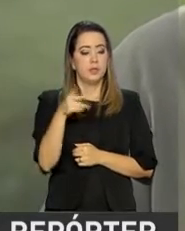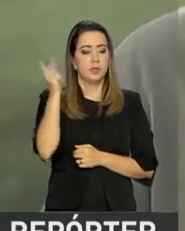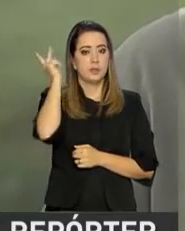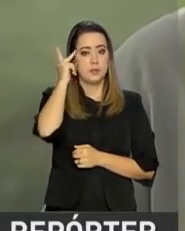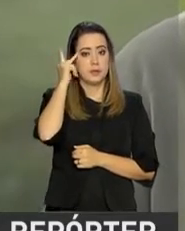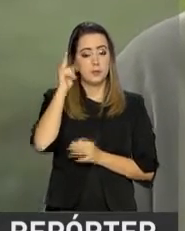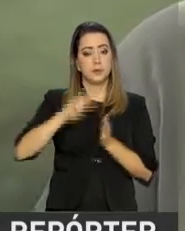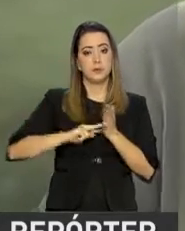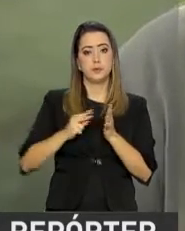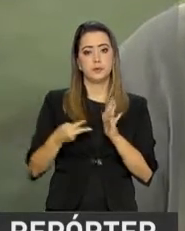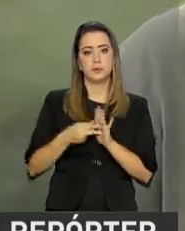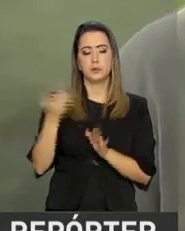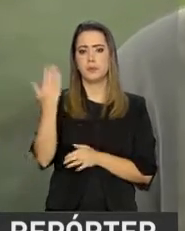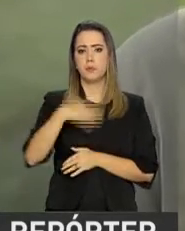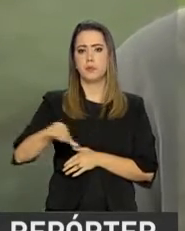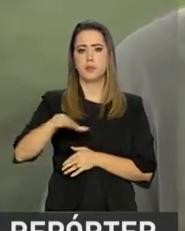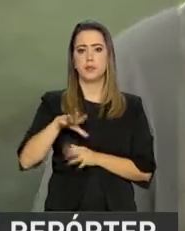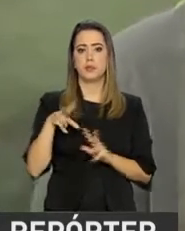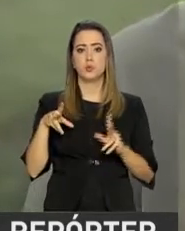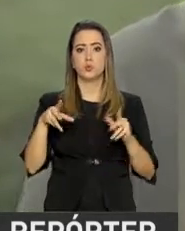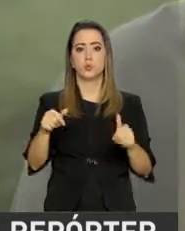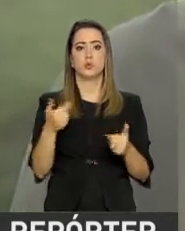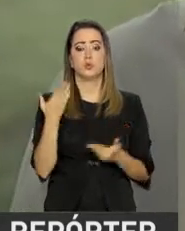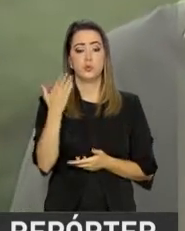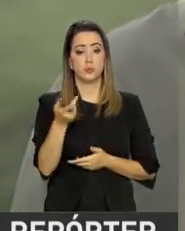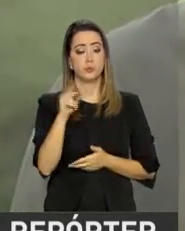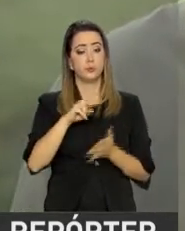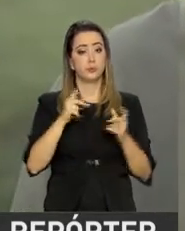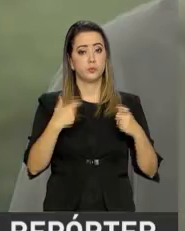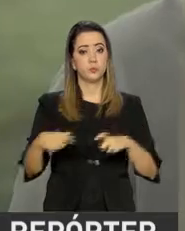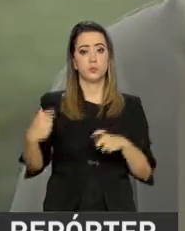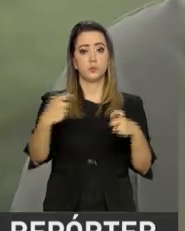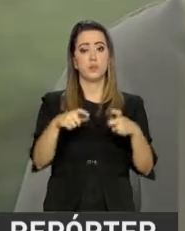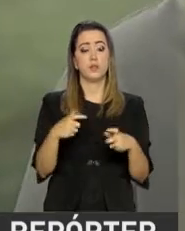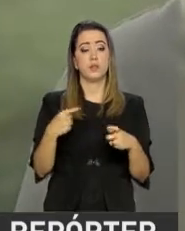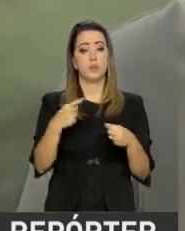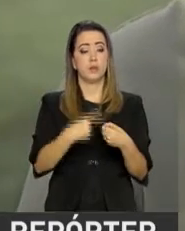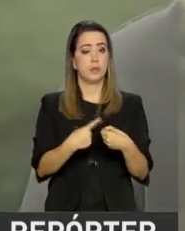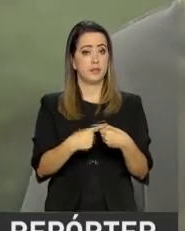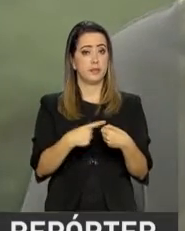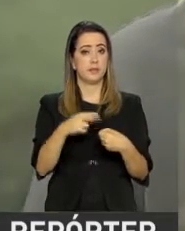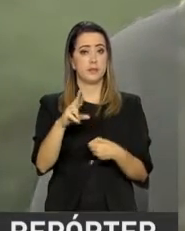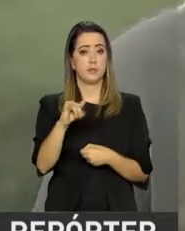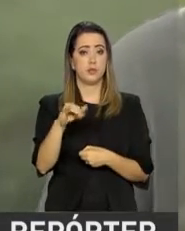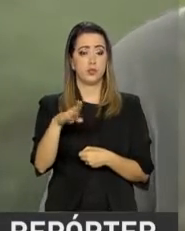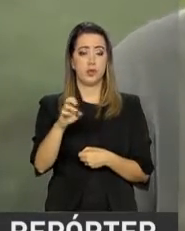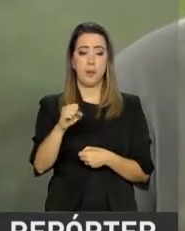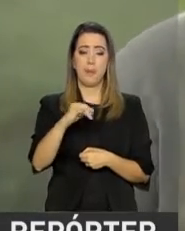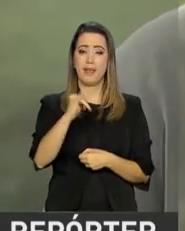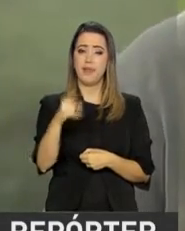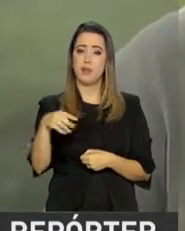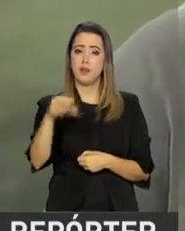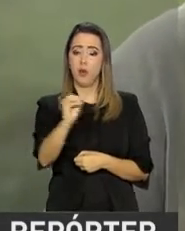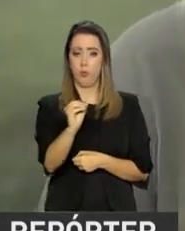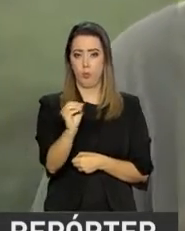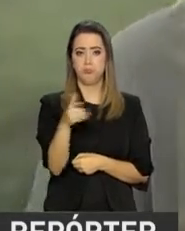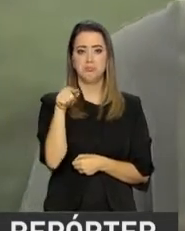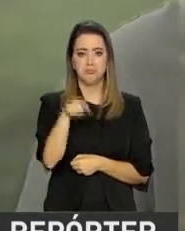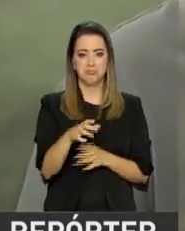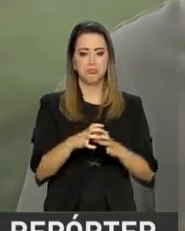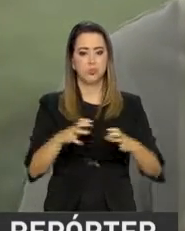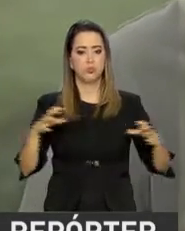responde por mais da metade desse total e essa região aqui de ribeirão preto especialmente concentra uma grande quantidade